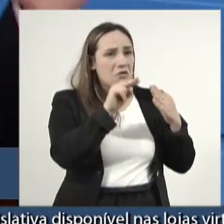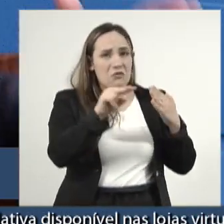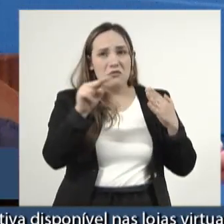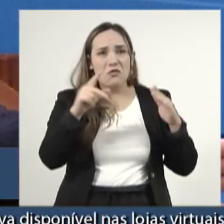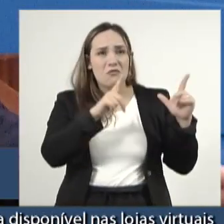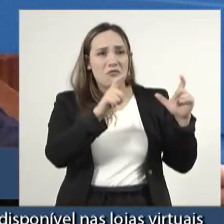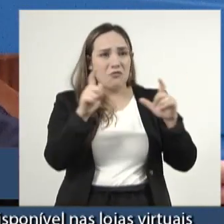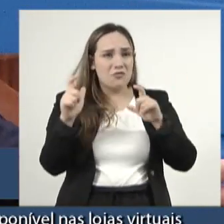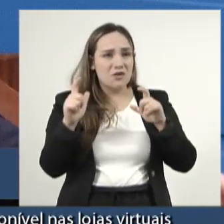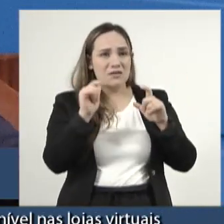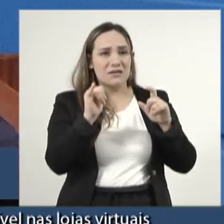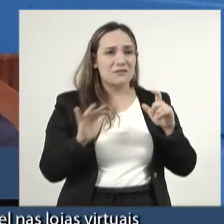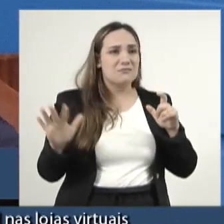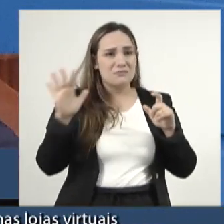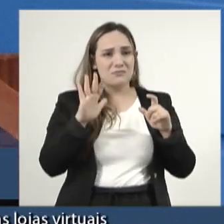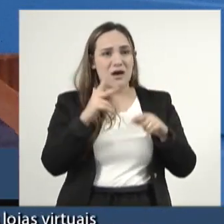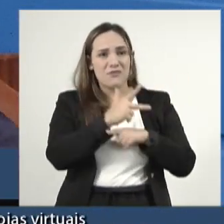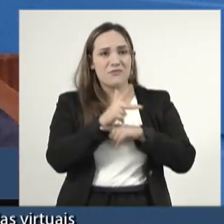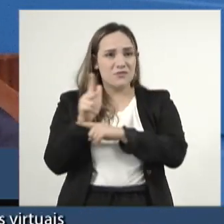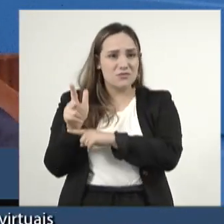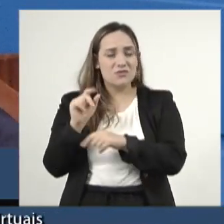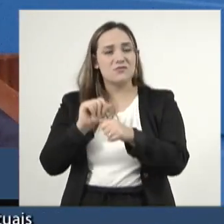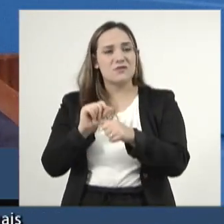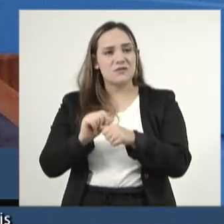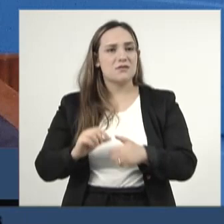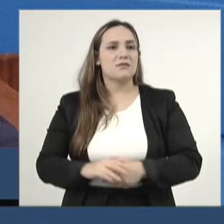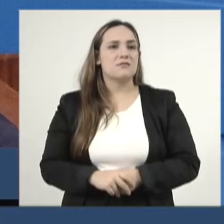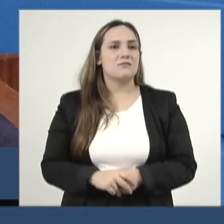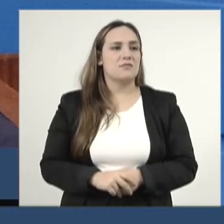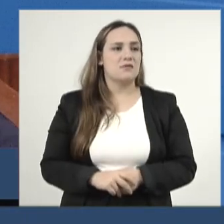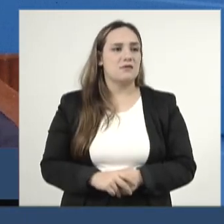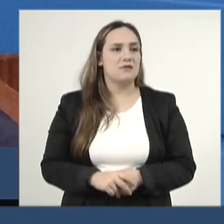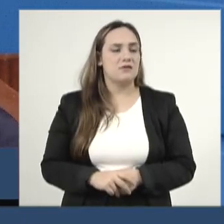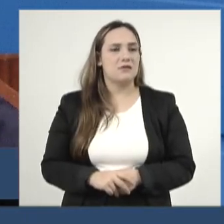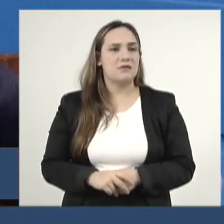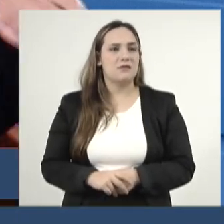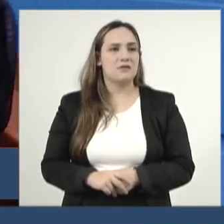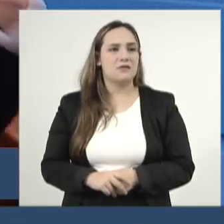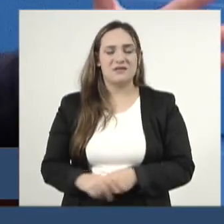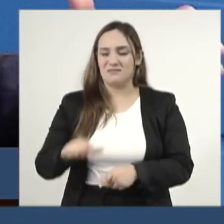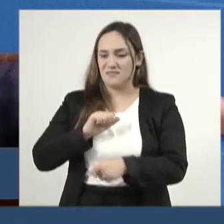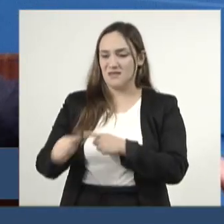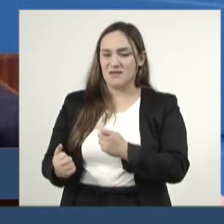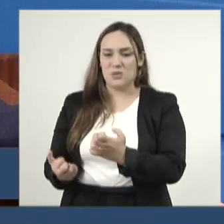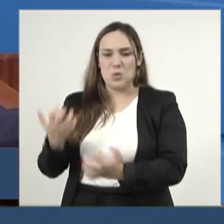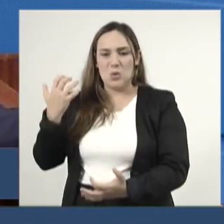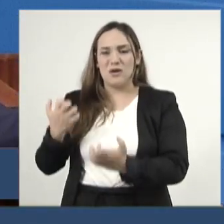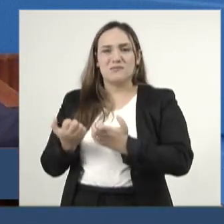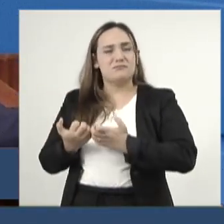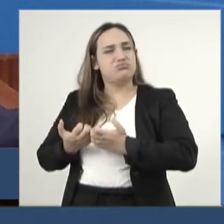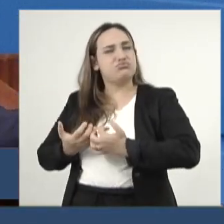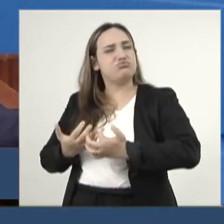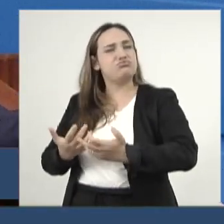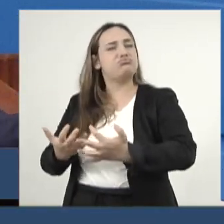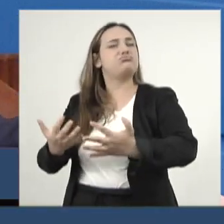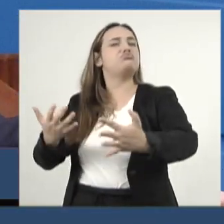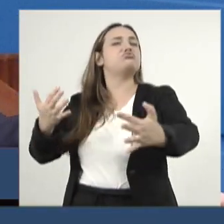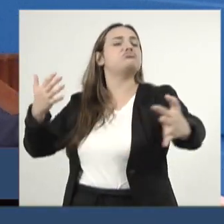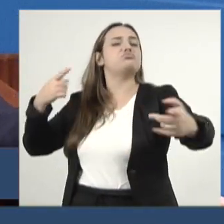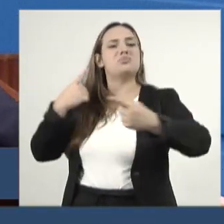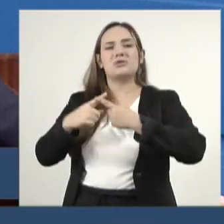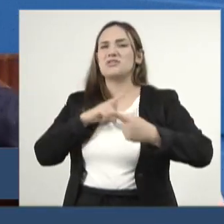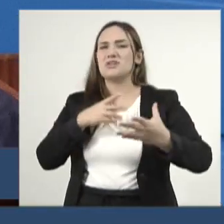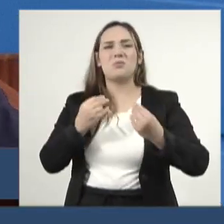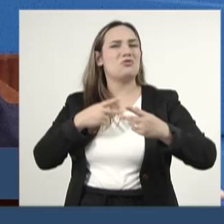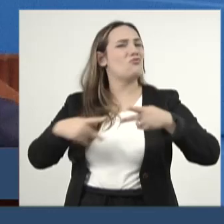imagens, os vídeos que foram feitos, queimadas que se alastraram em função dos fortes ventos